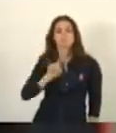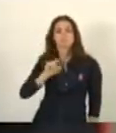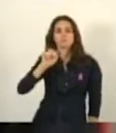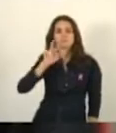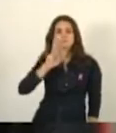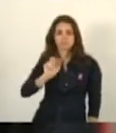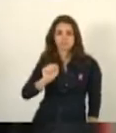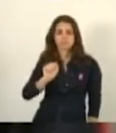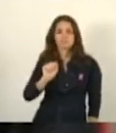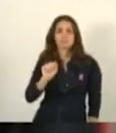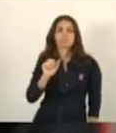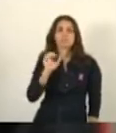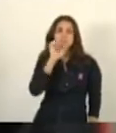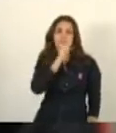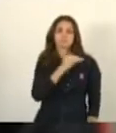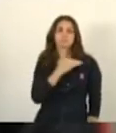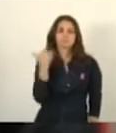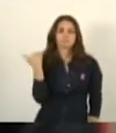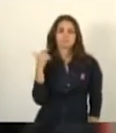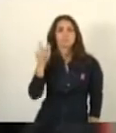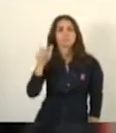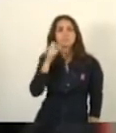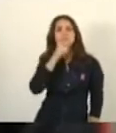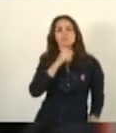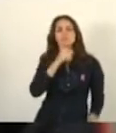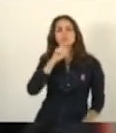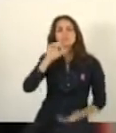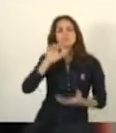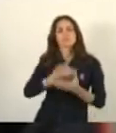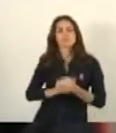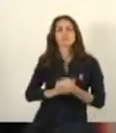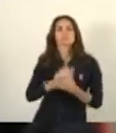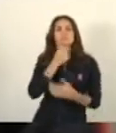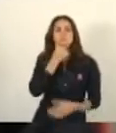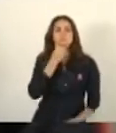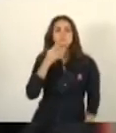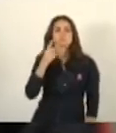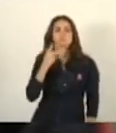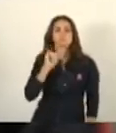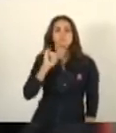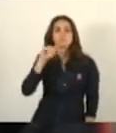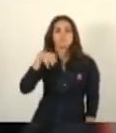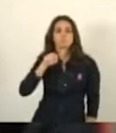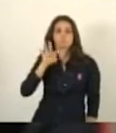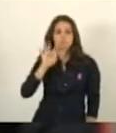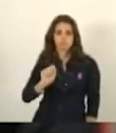no sábado. Dona Elzira é esposa do nosso querido Pimenta.